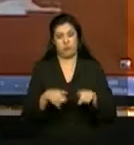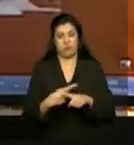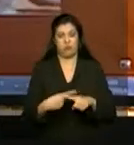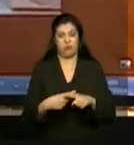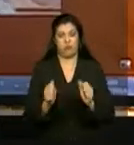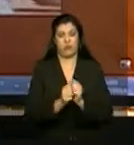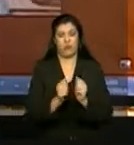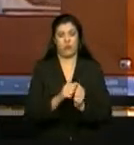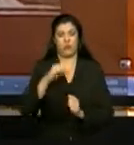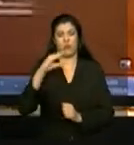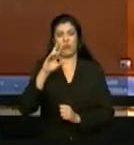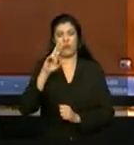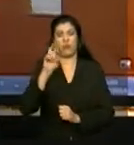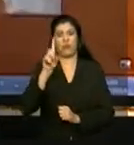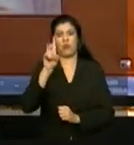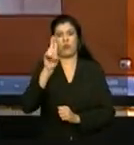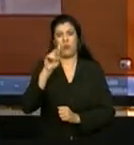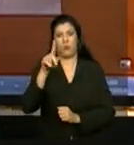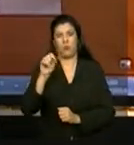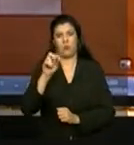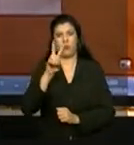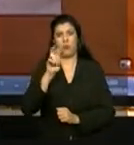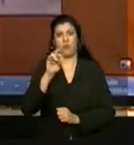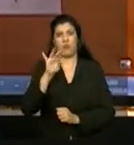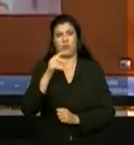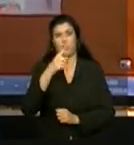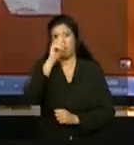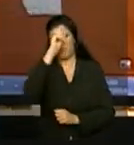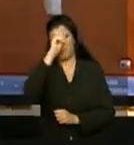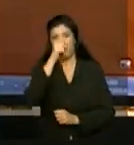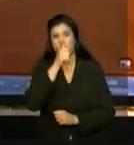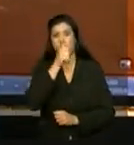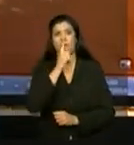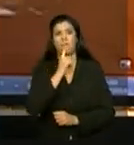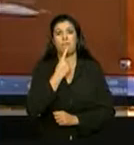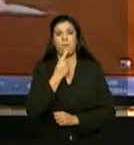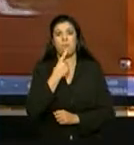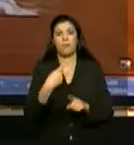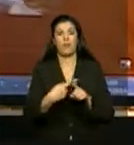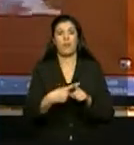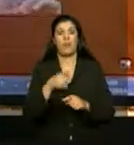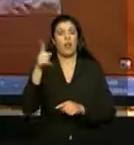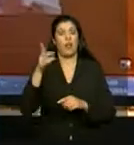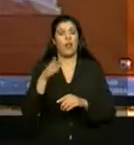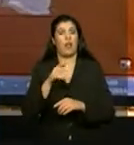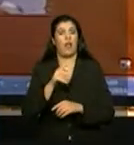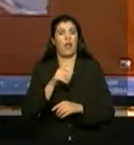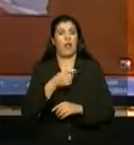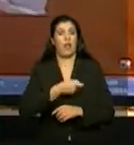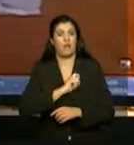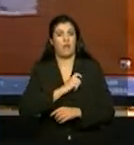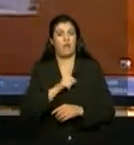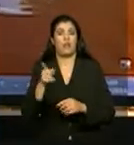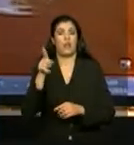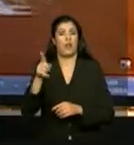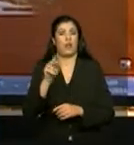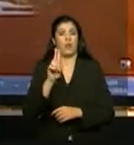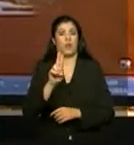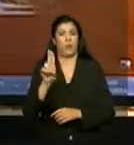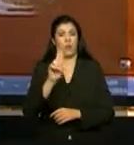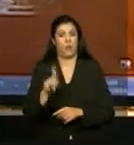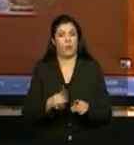cruz vermelha ela como observadora mais espíritos a gente nos cubanos uruguaios como parceiros trabalhando